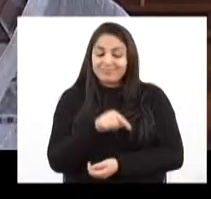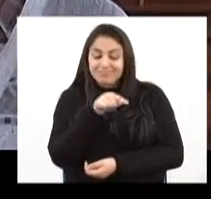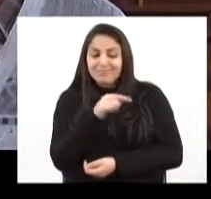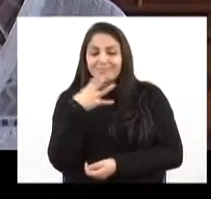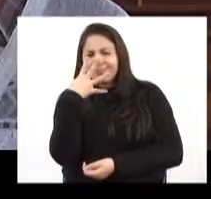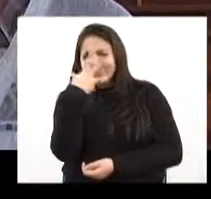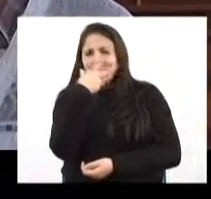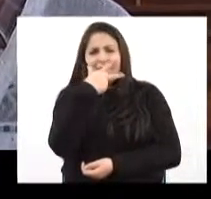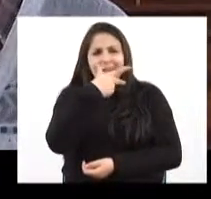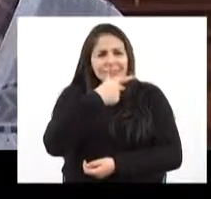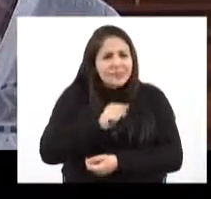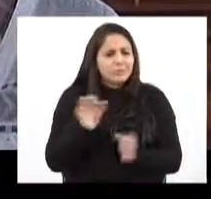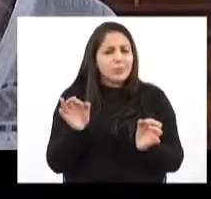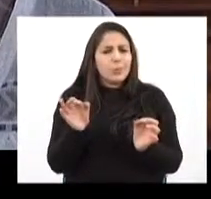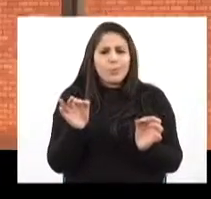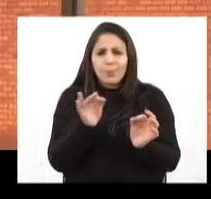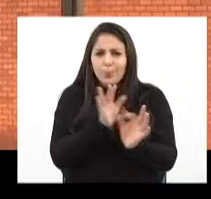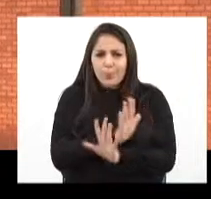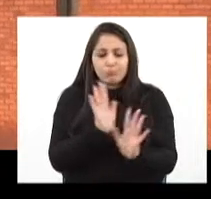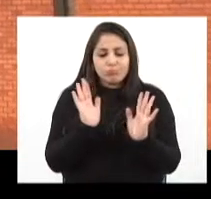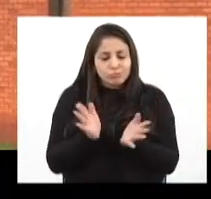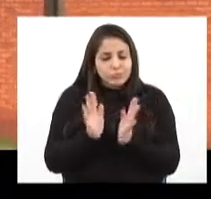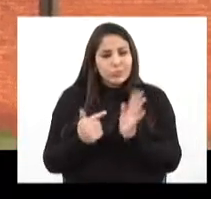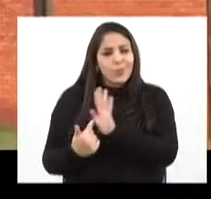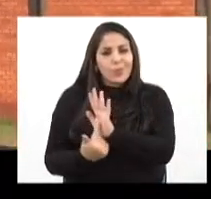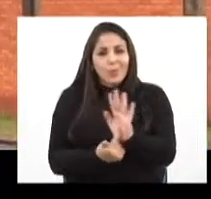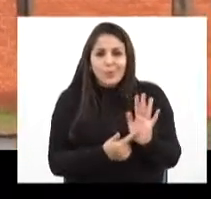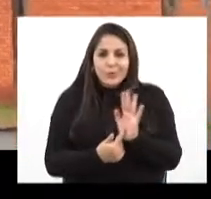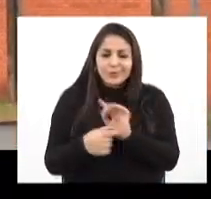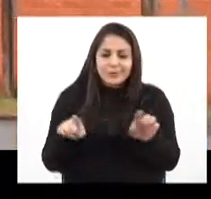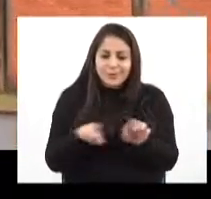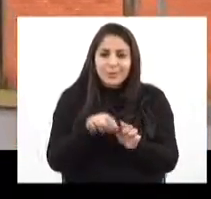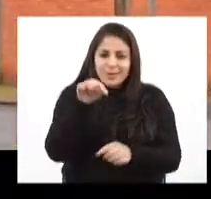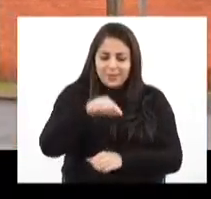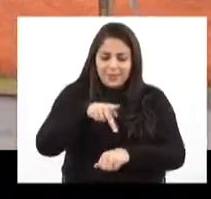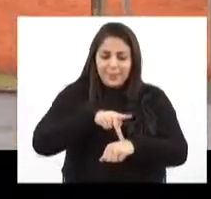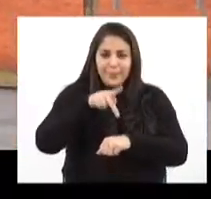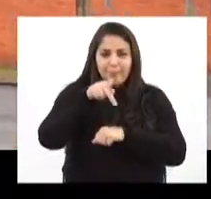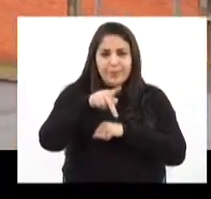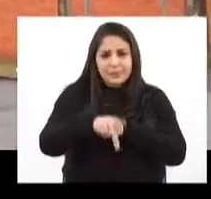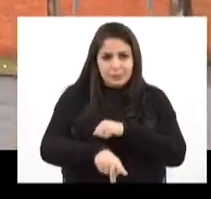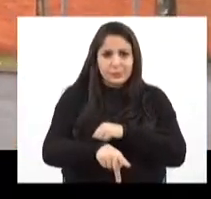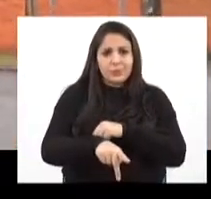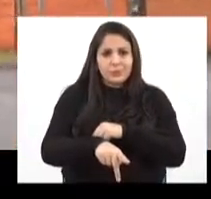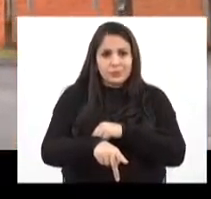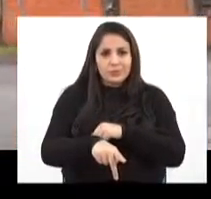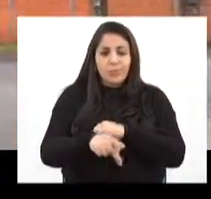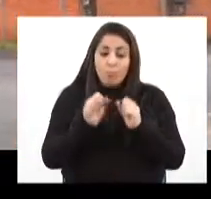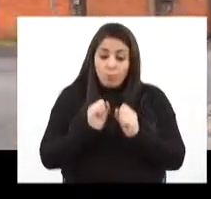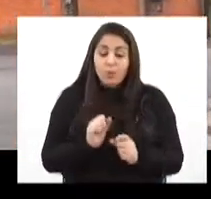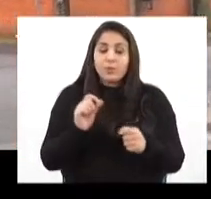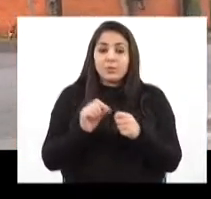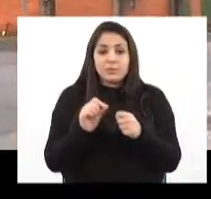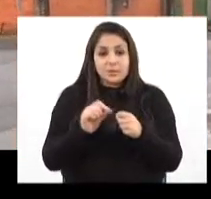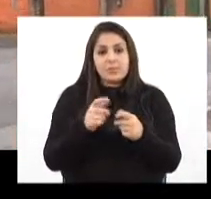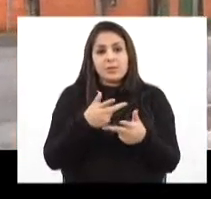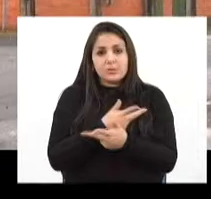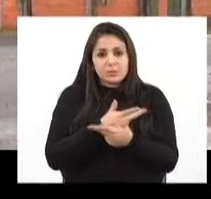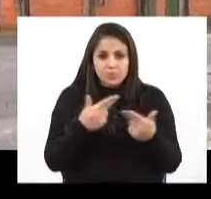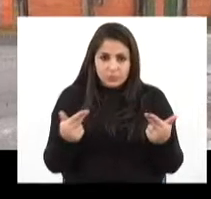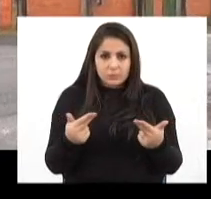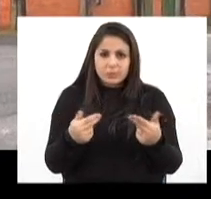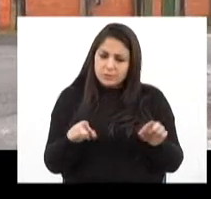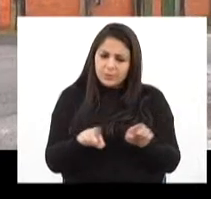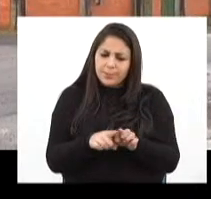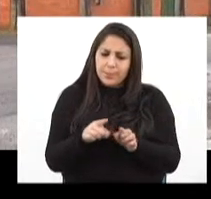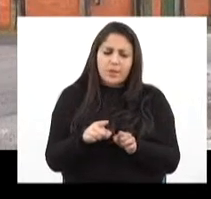né? Rendendo para a comunidade e demonstrando que Passo Fundo, a comunidade católica também, pode fazer as coisas de acordo com aqueles